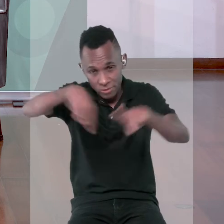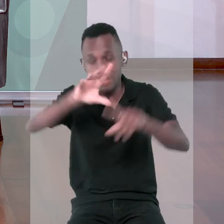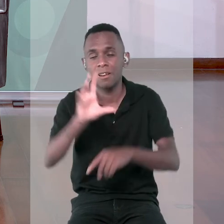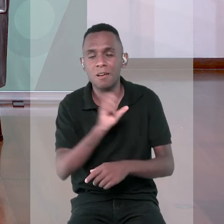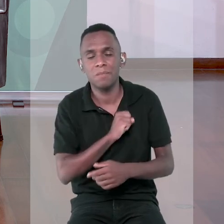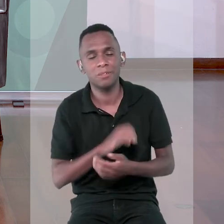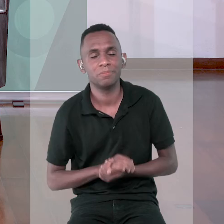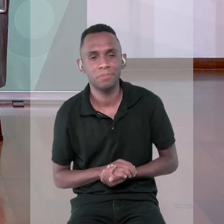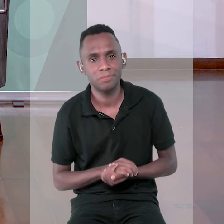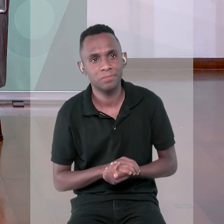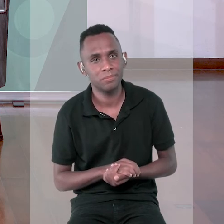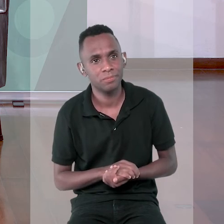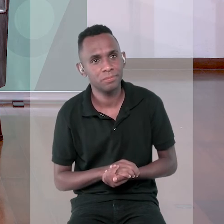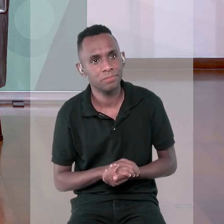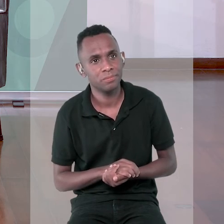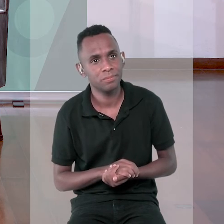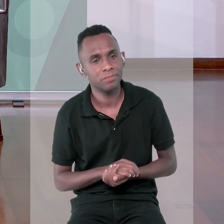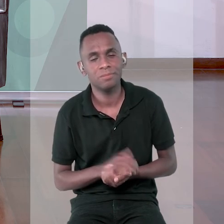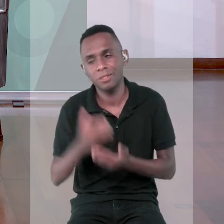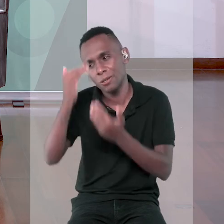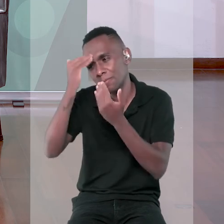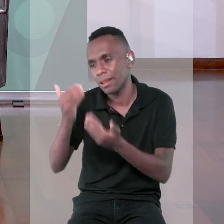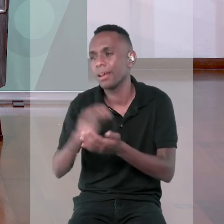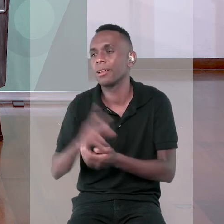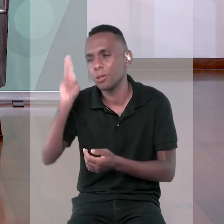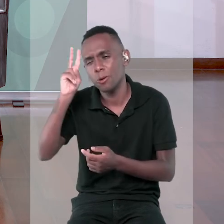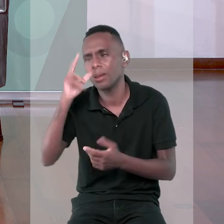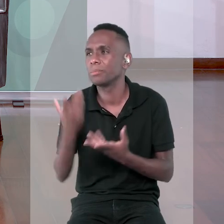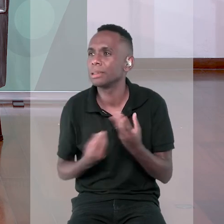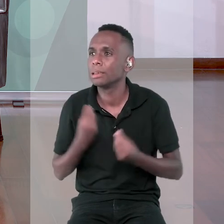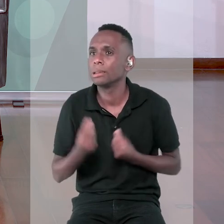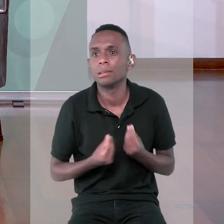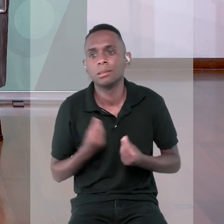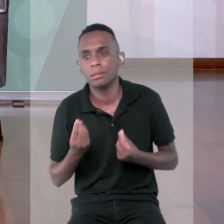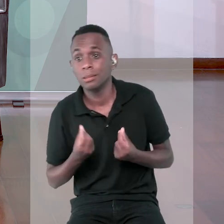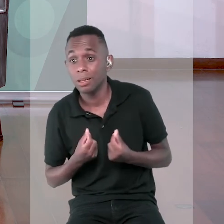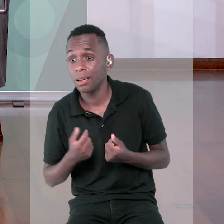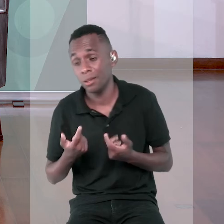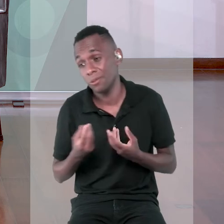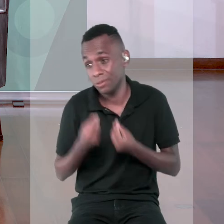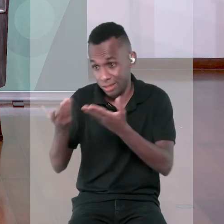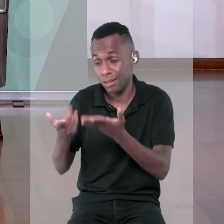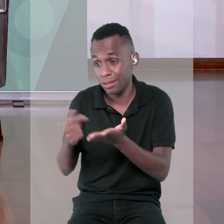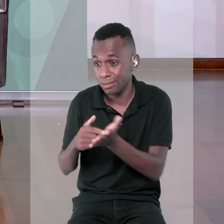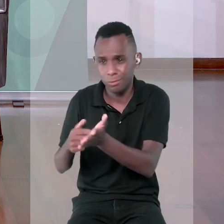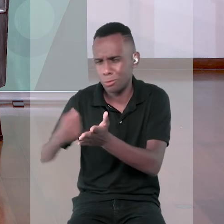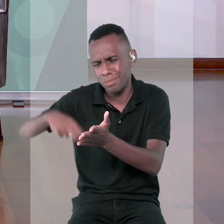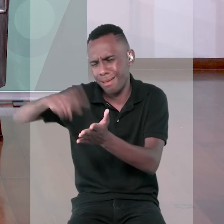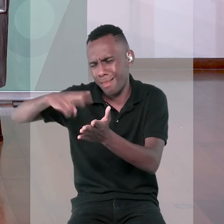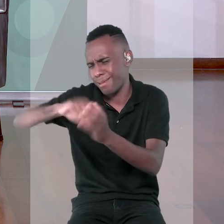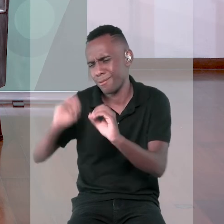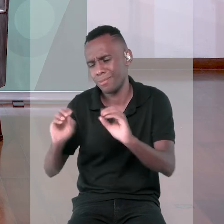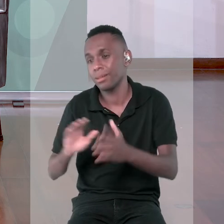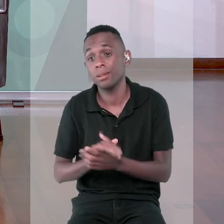amar. Agora é você. Ô, Leila, obrigada. Eu lembro que eu falei assim, nossa, eu até entreguei para ler. Leila, não precisa